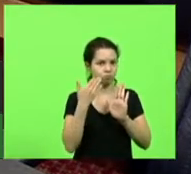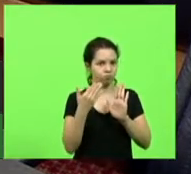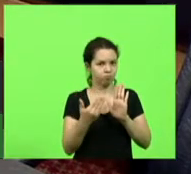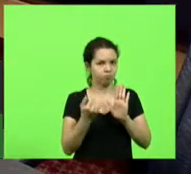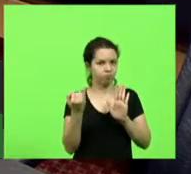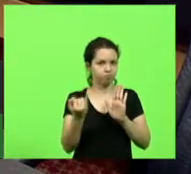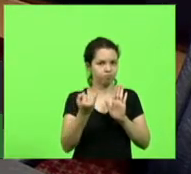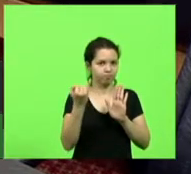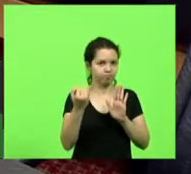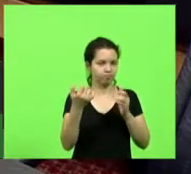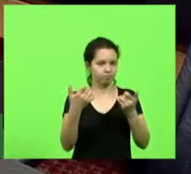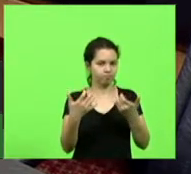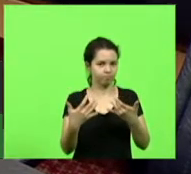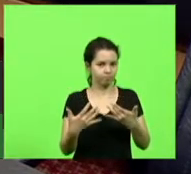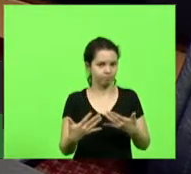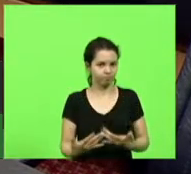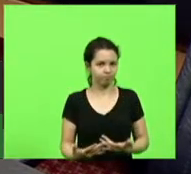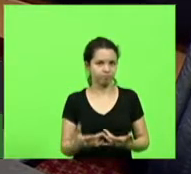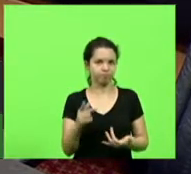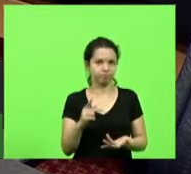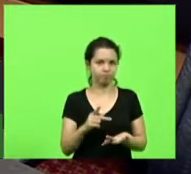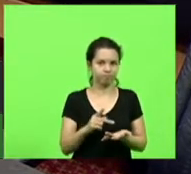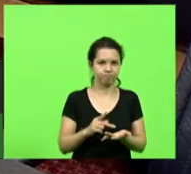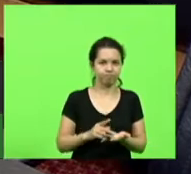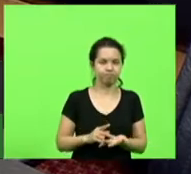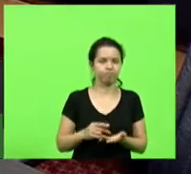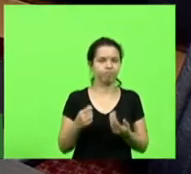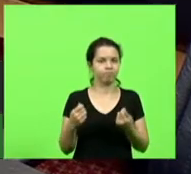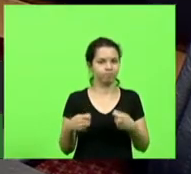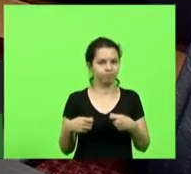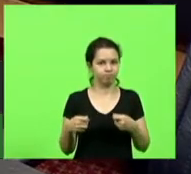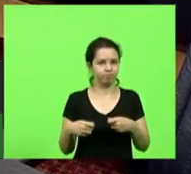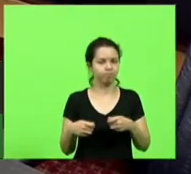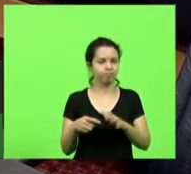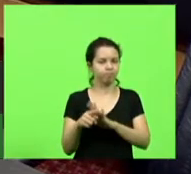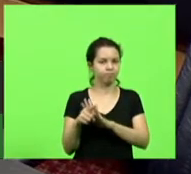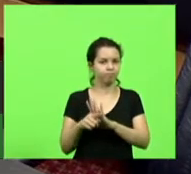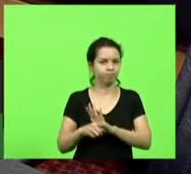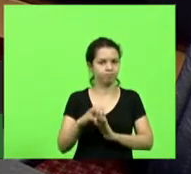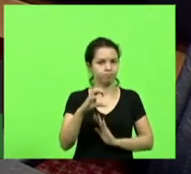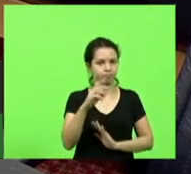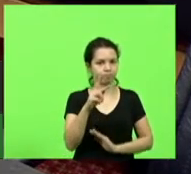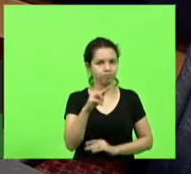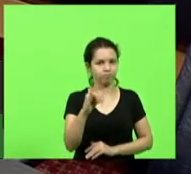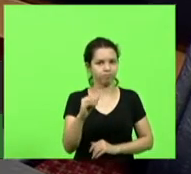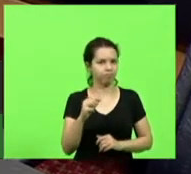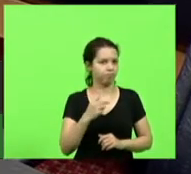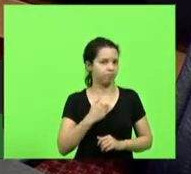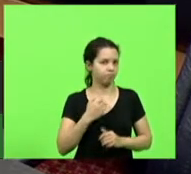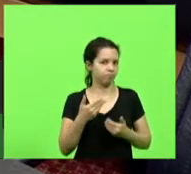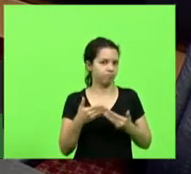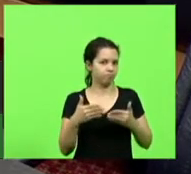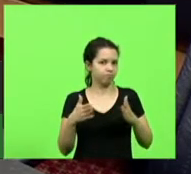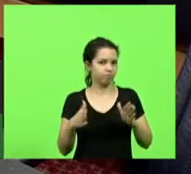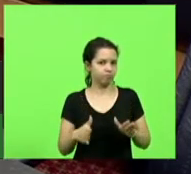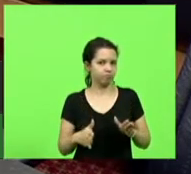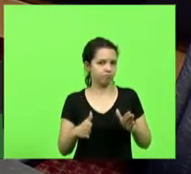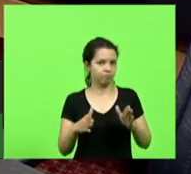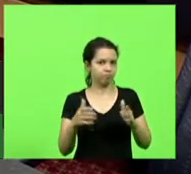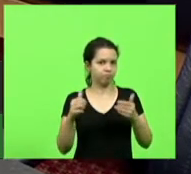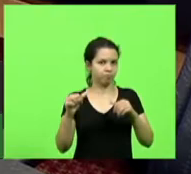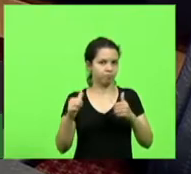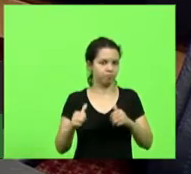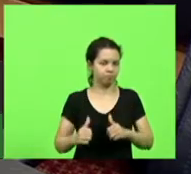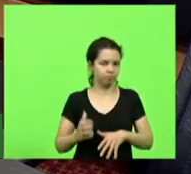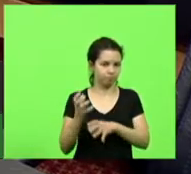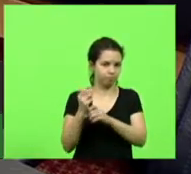concretos, passíveis de investigação. CPI, ela não pode ser aberta a fazer auditoria.